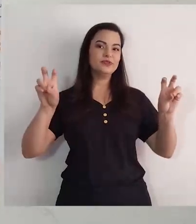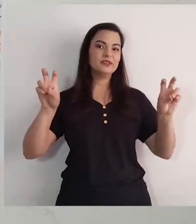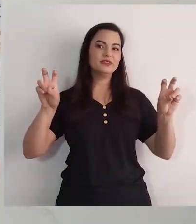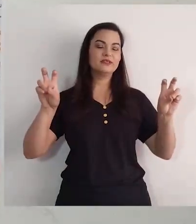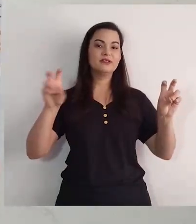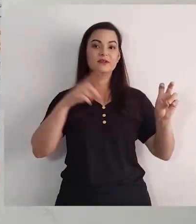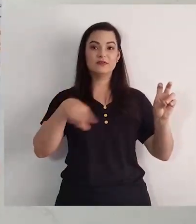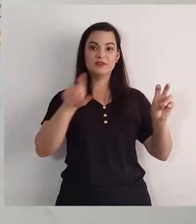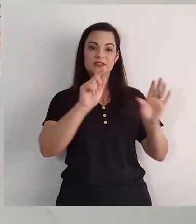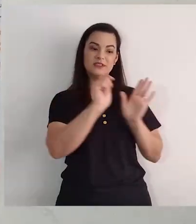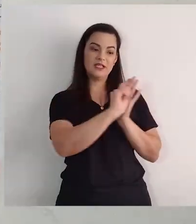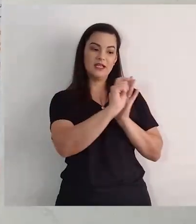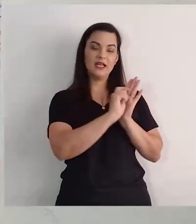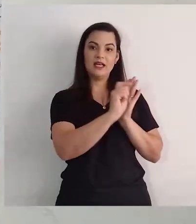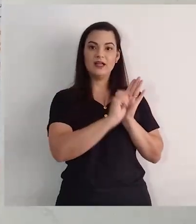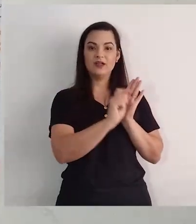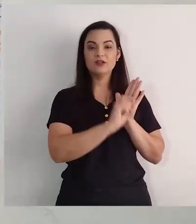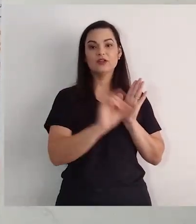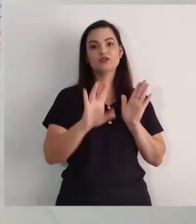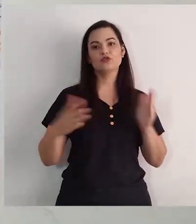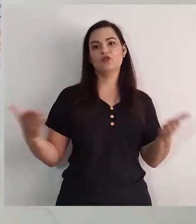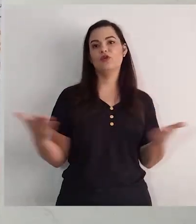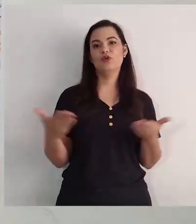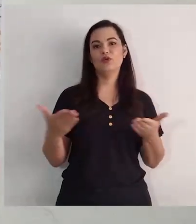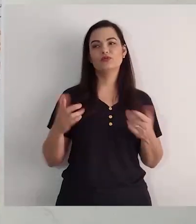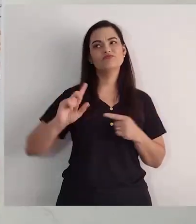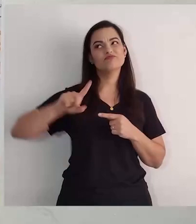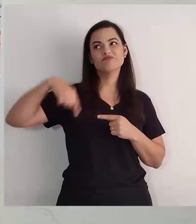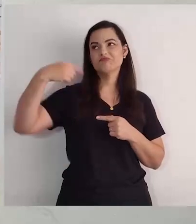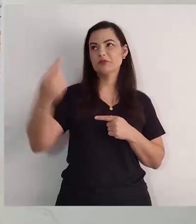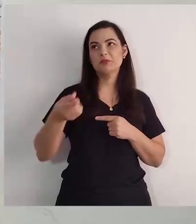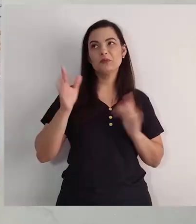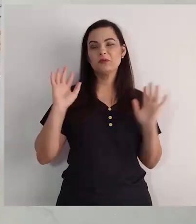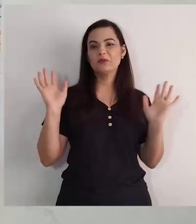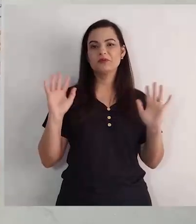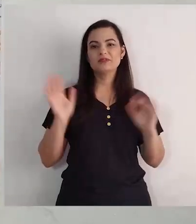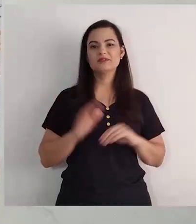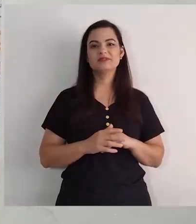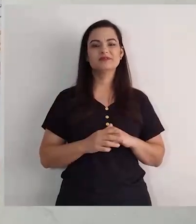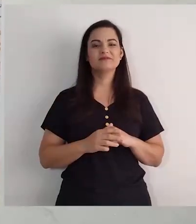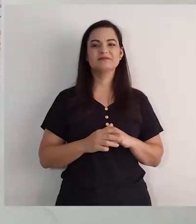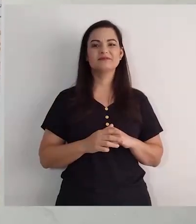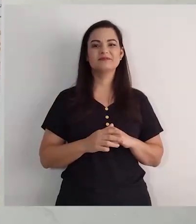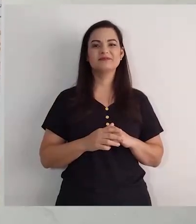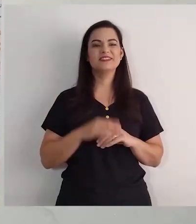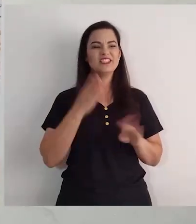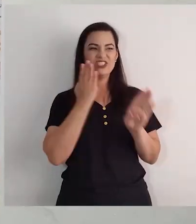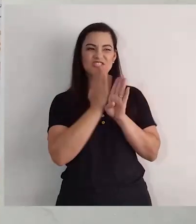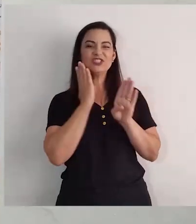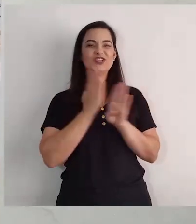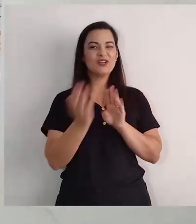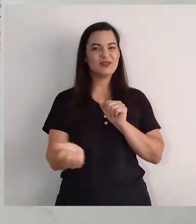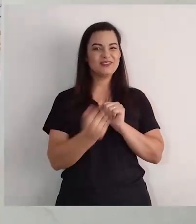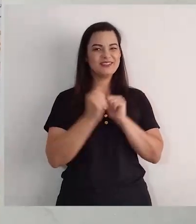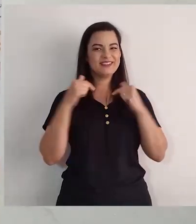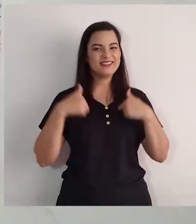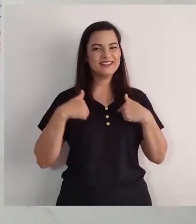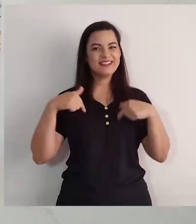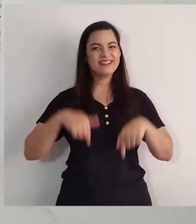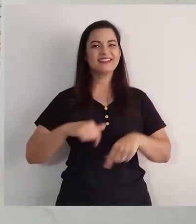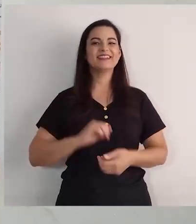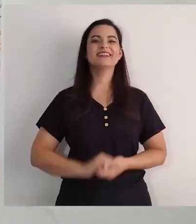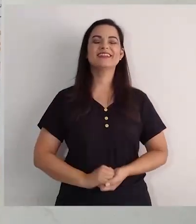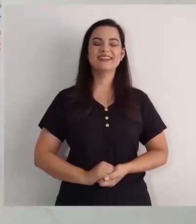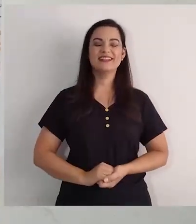só anotarão no programa de hoje e aí depois vocês descobrem aqui comigo